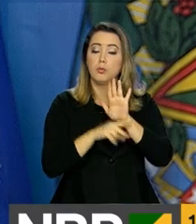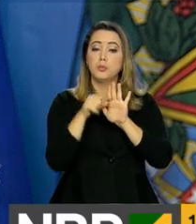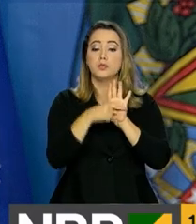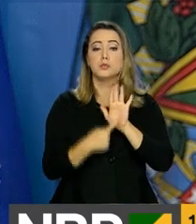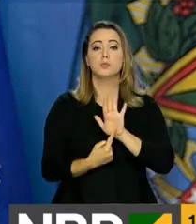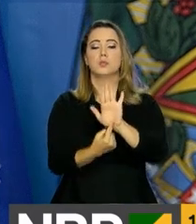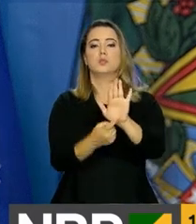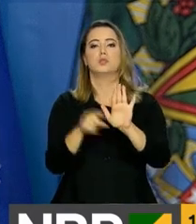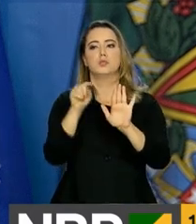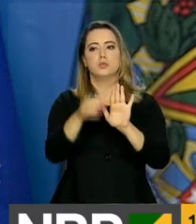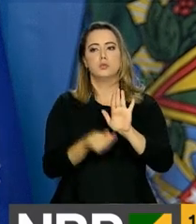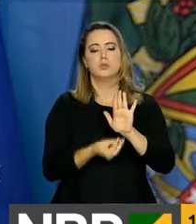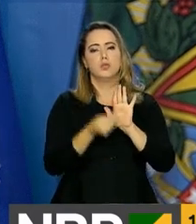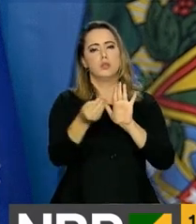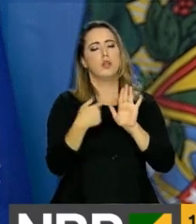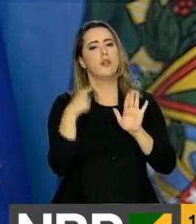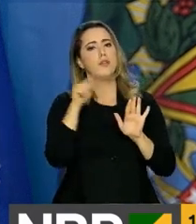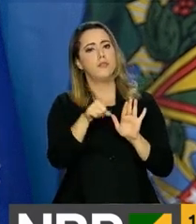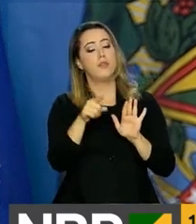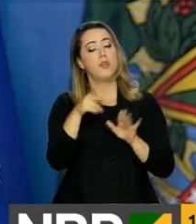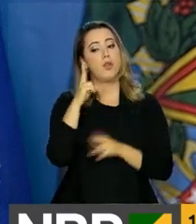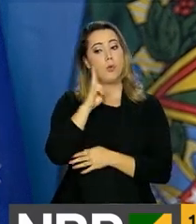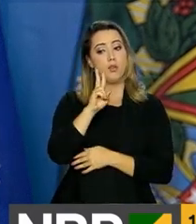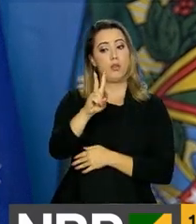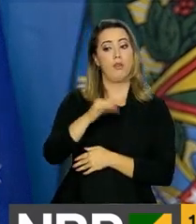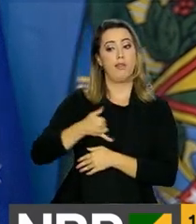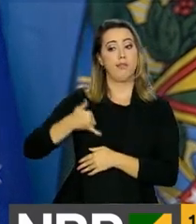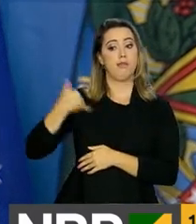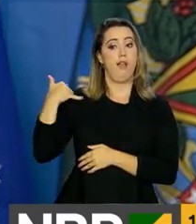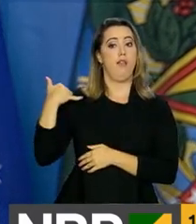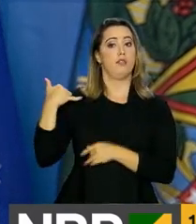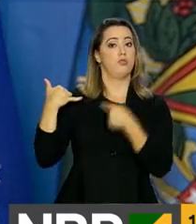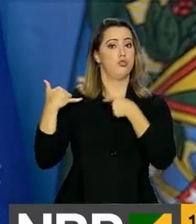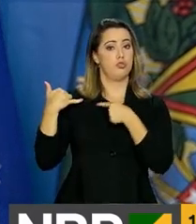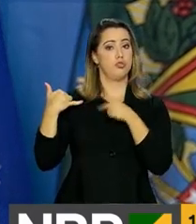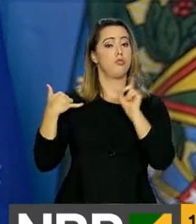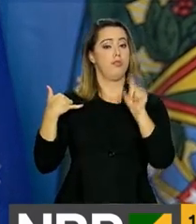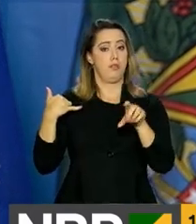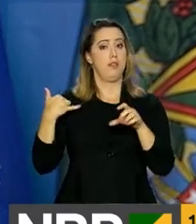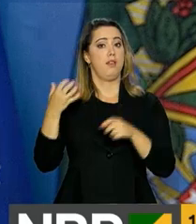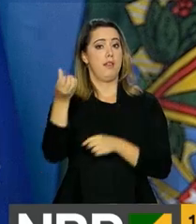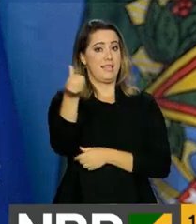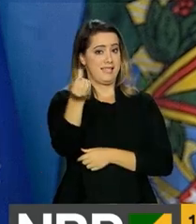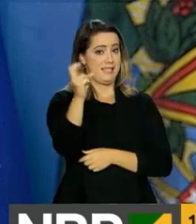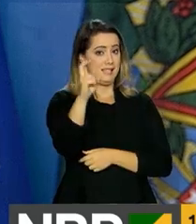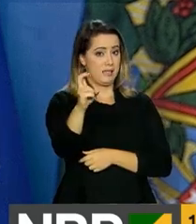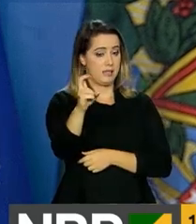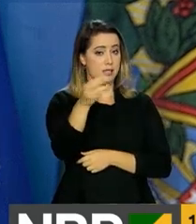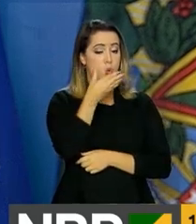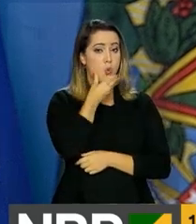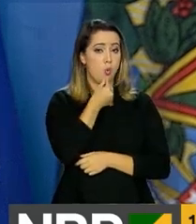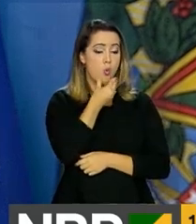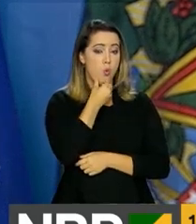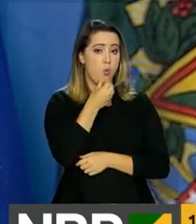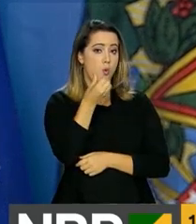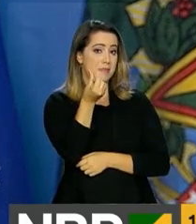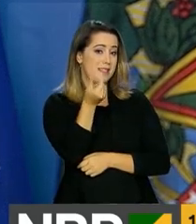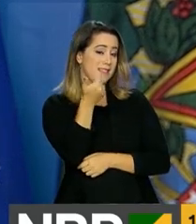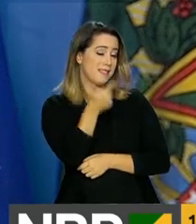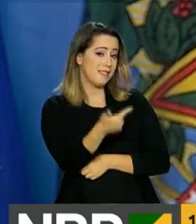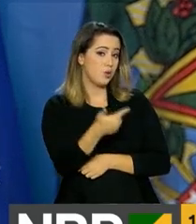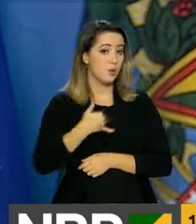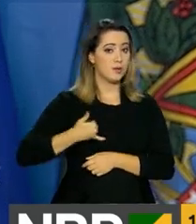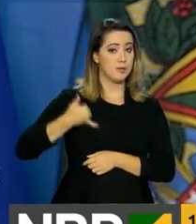ela leva em conta a idade então é 65 anos para o homem de 62 anos para as